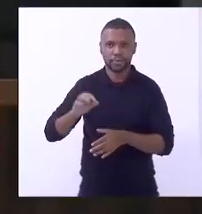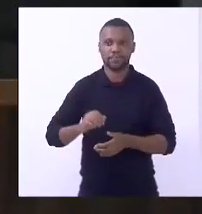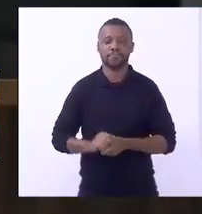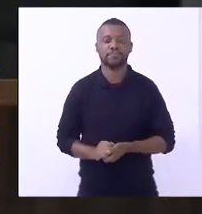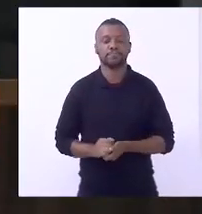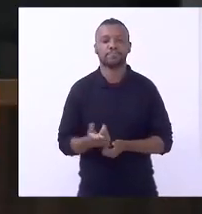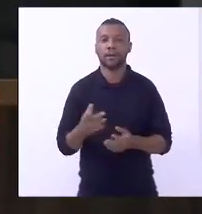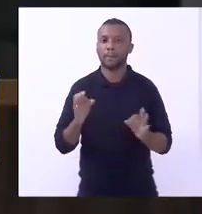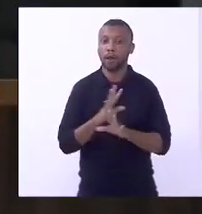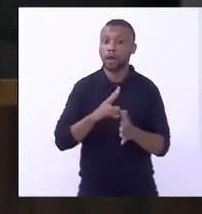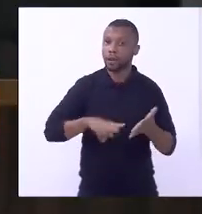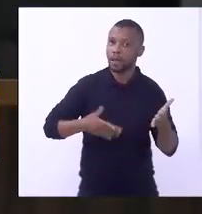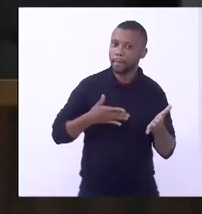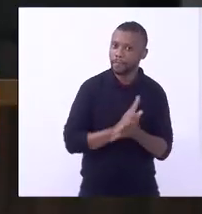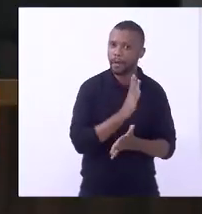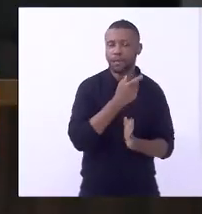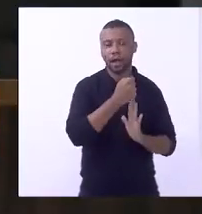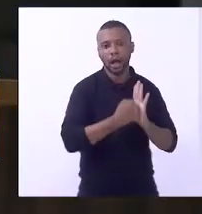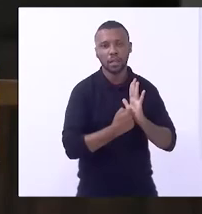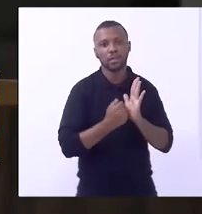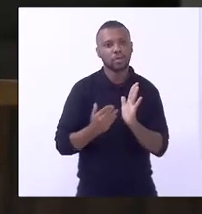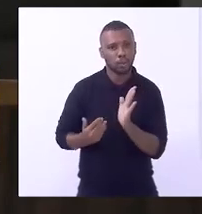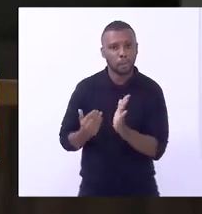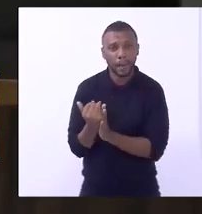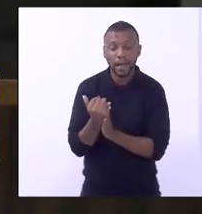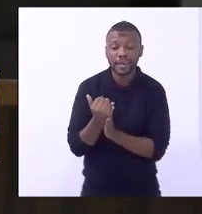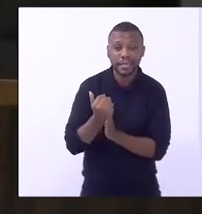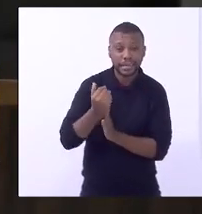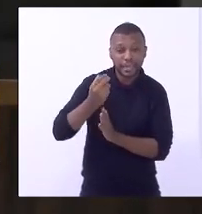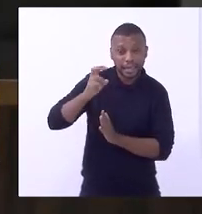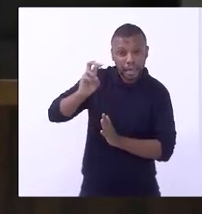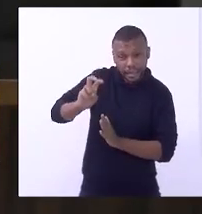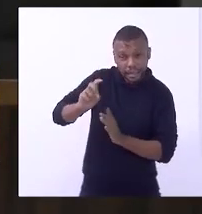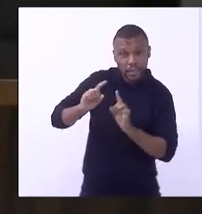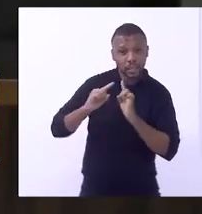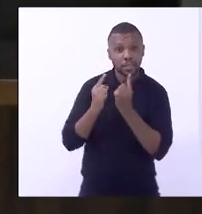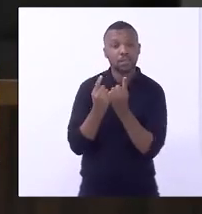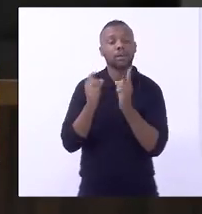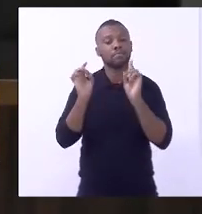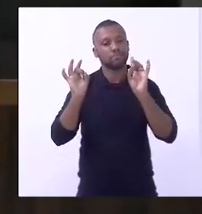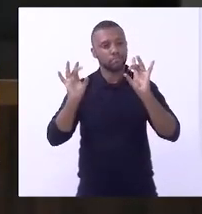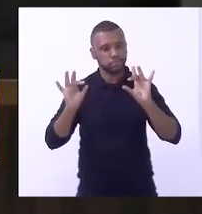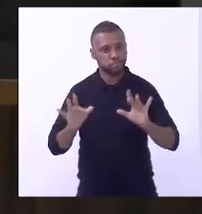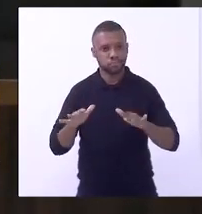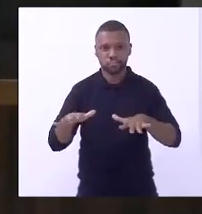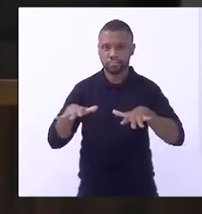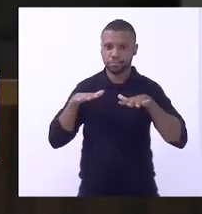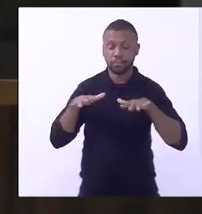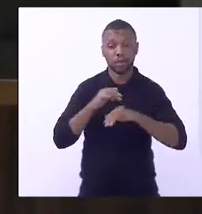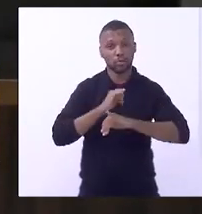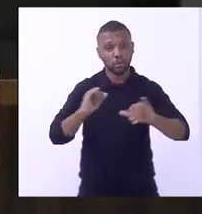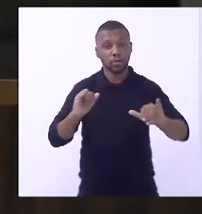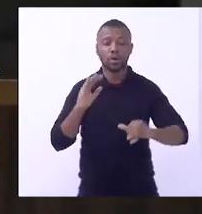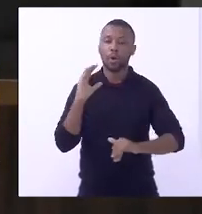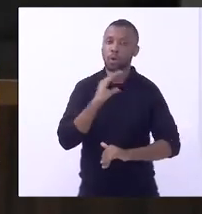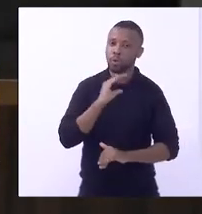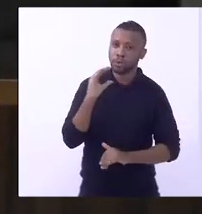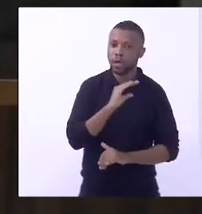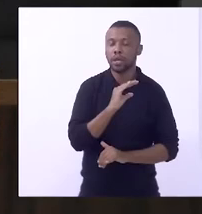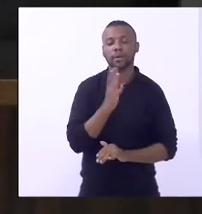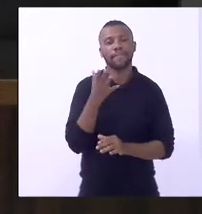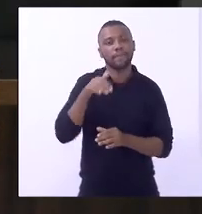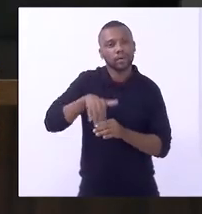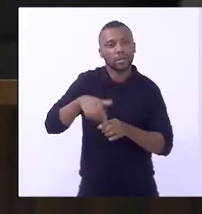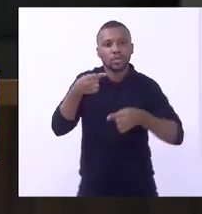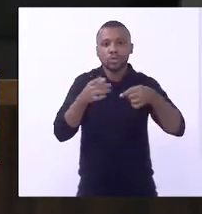Lida e aprovada a ata, passa-se a ordem da quinta sessão extraordinária. Anuncio em regime de urgência em votação em discussão